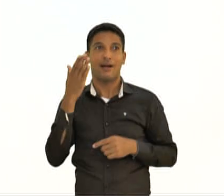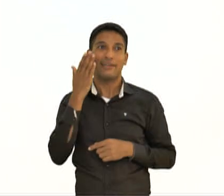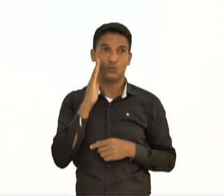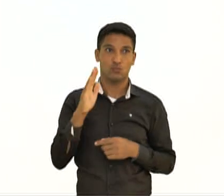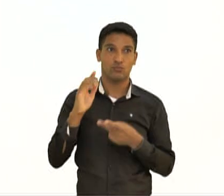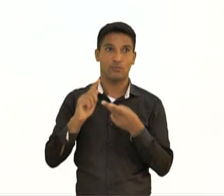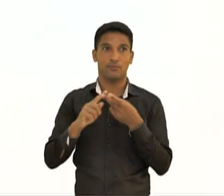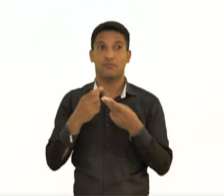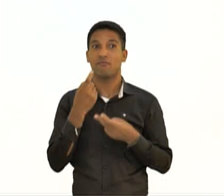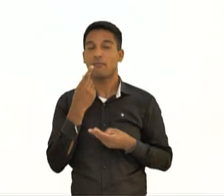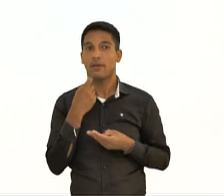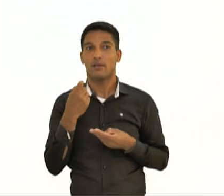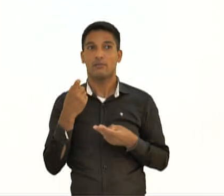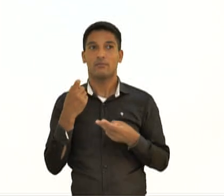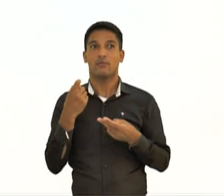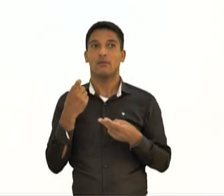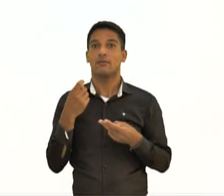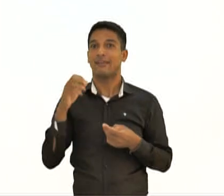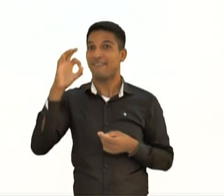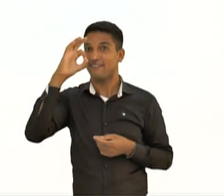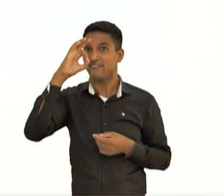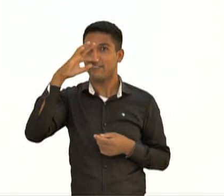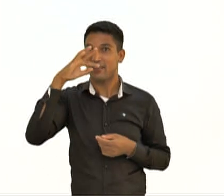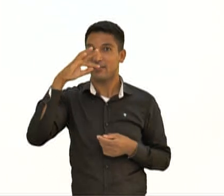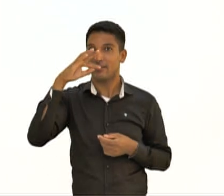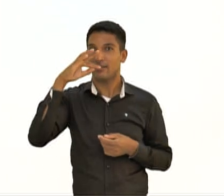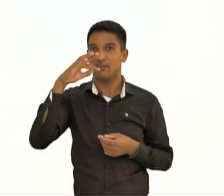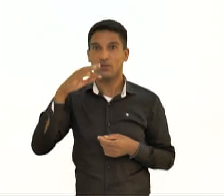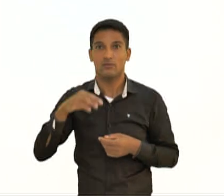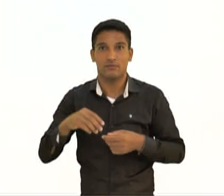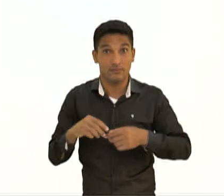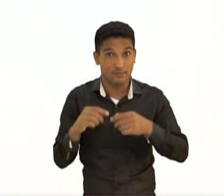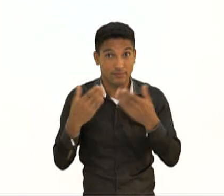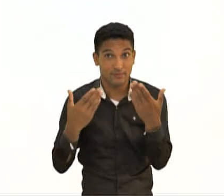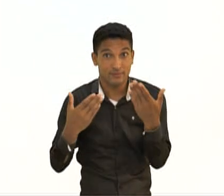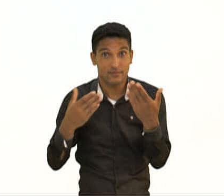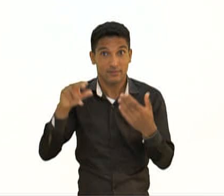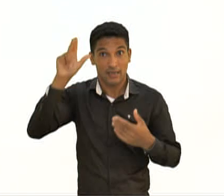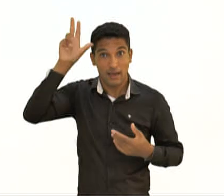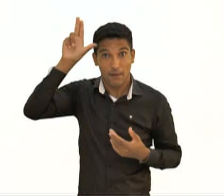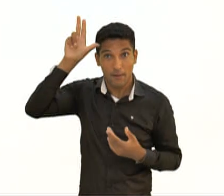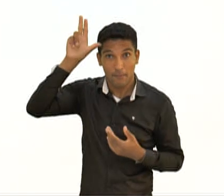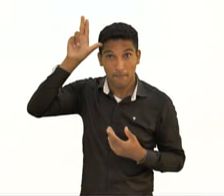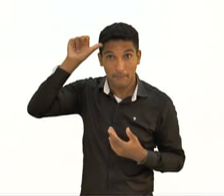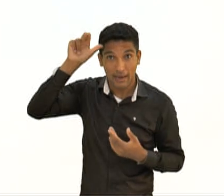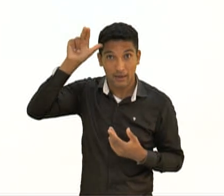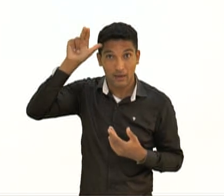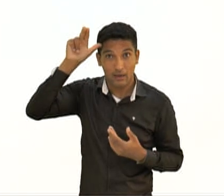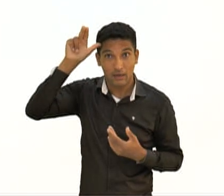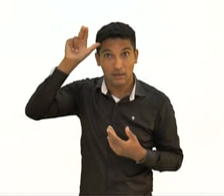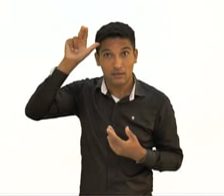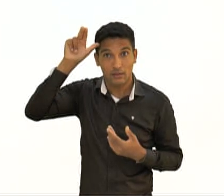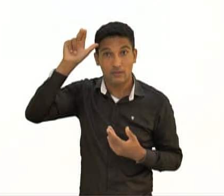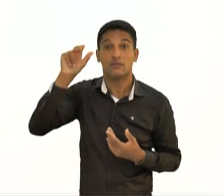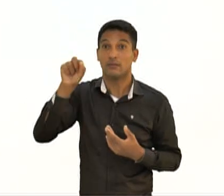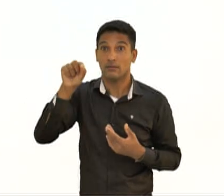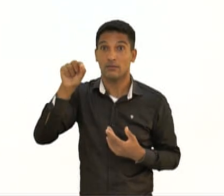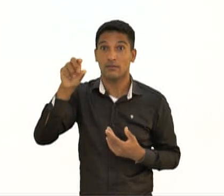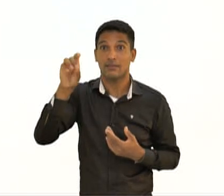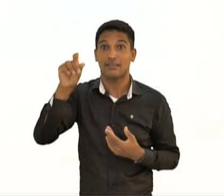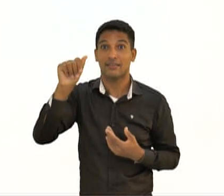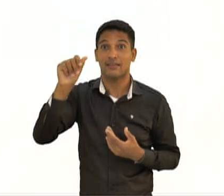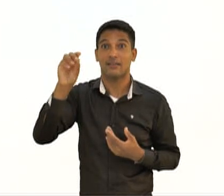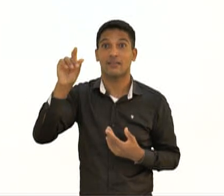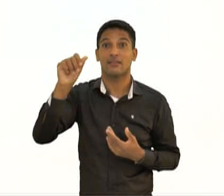o futurismo, dadaísmo e surrealismo. Esses movimentos, pessoal, são